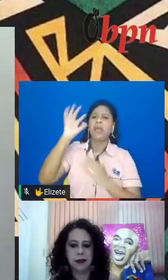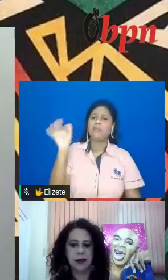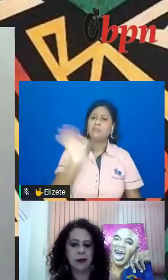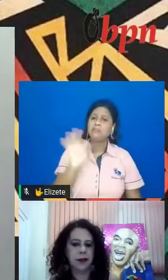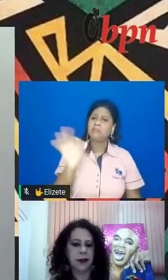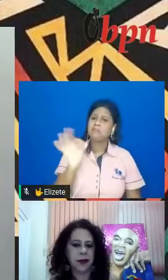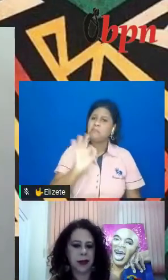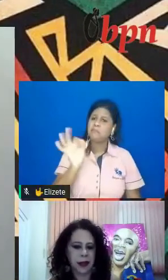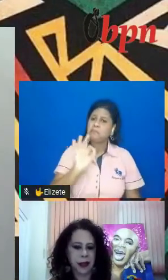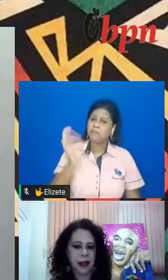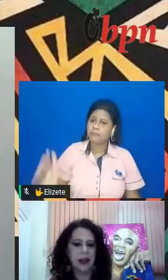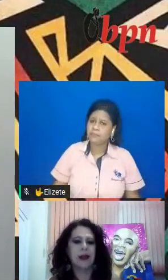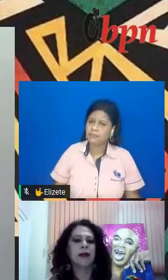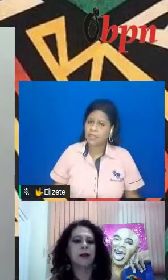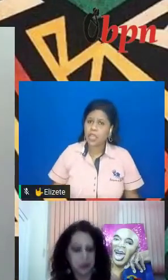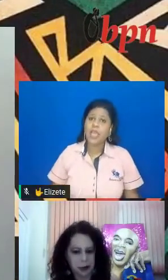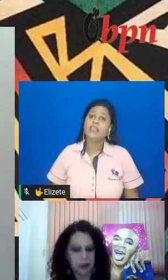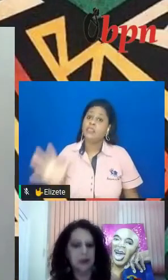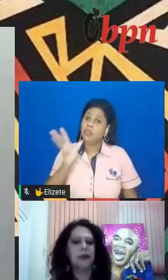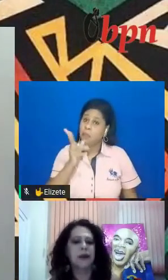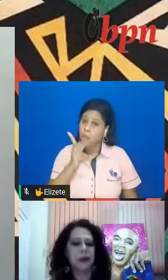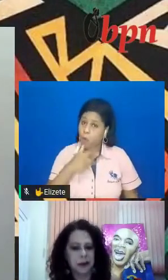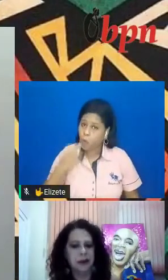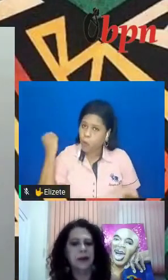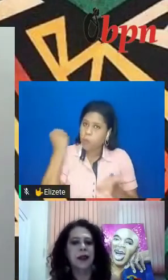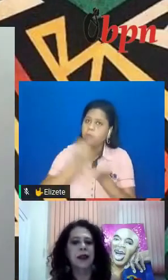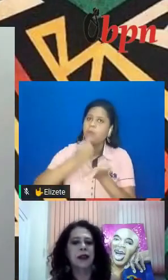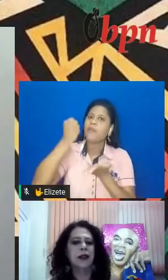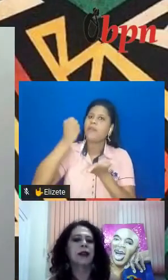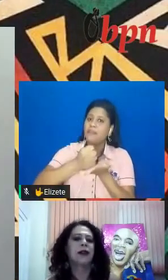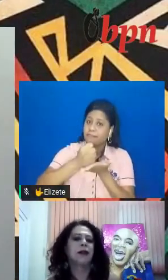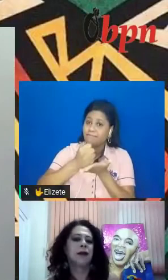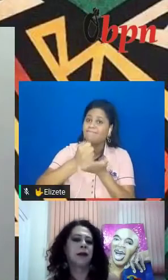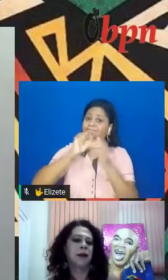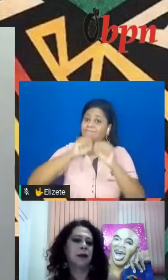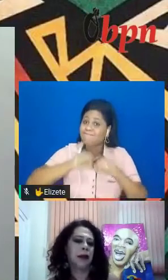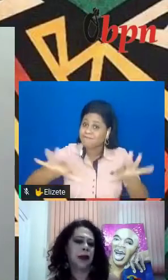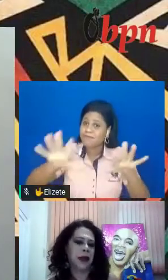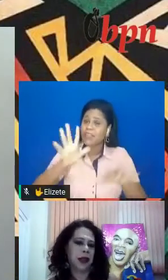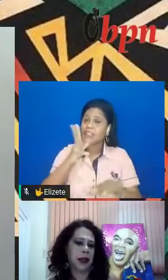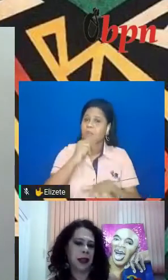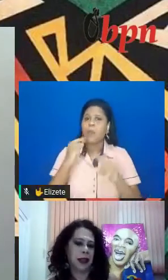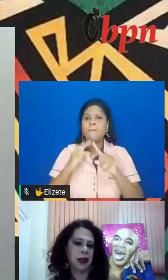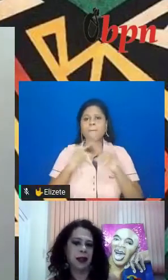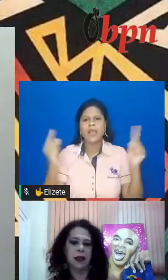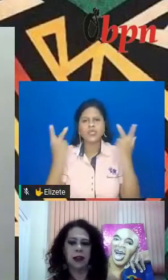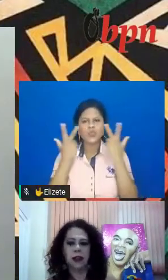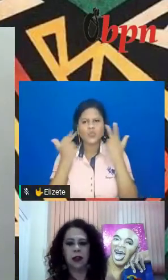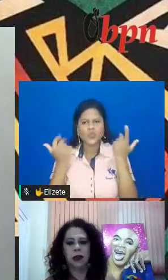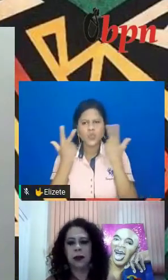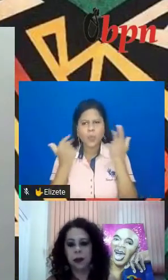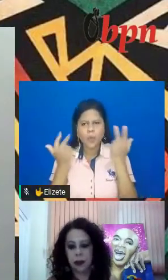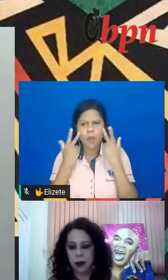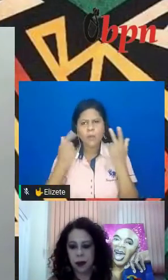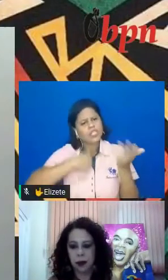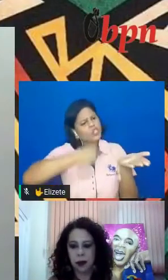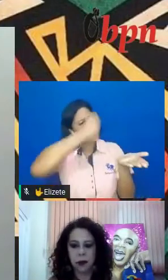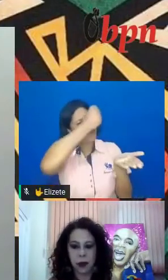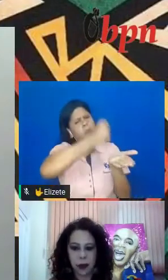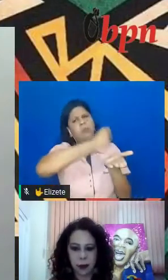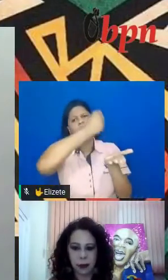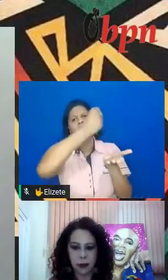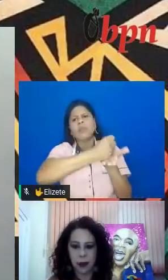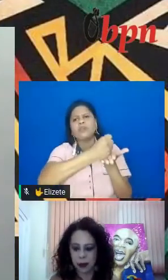ninguém interfere, não. Custei publicar, é verdade, custei muito publicar. Mas, normalmente, o que eu publico não tem